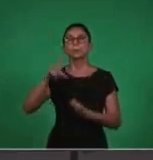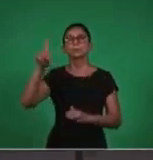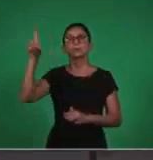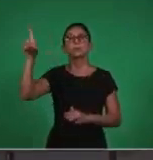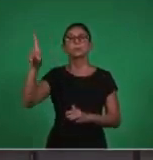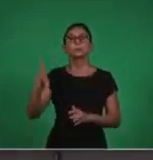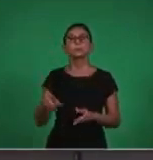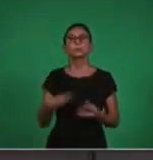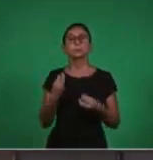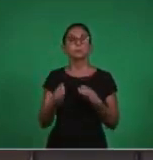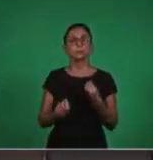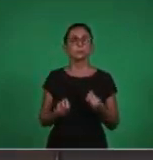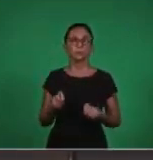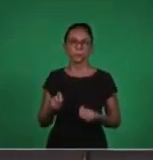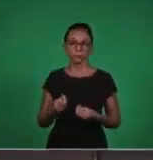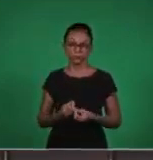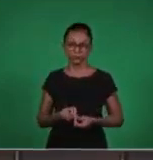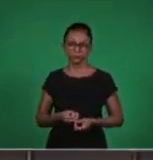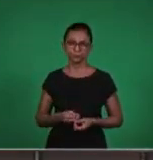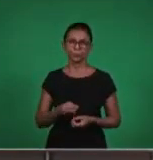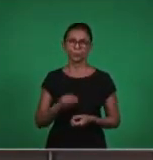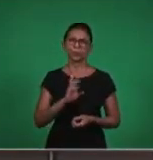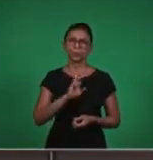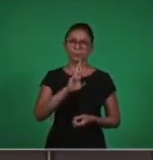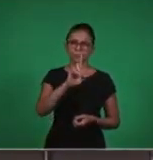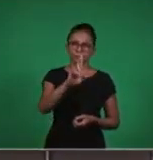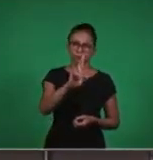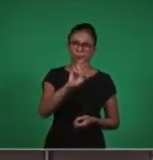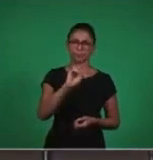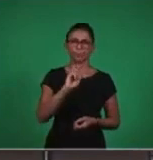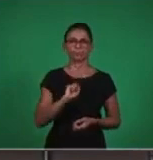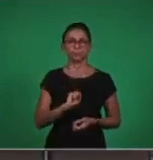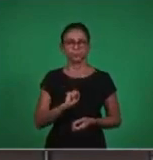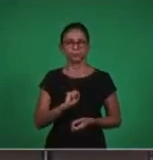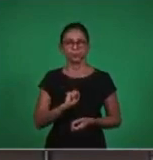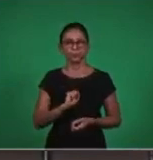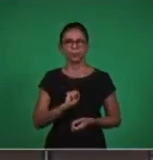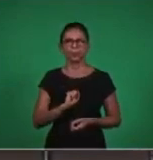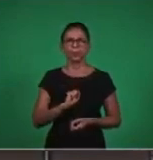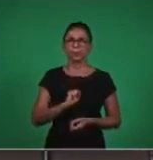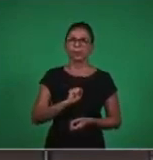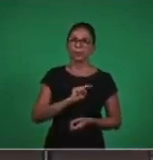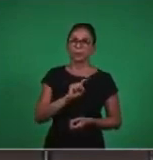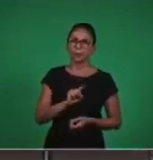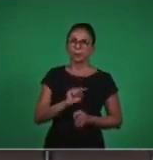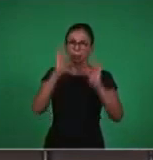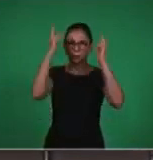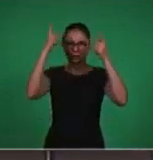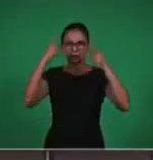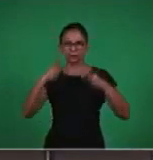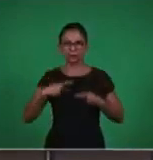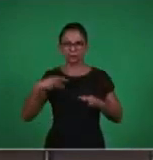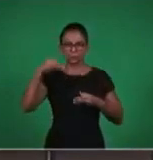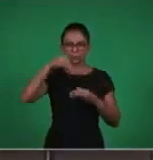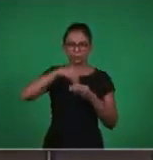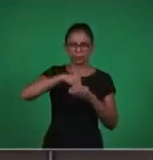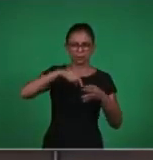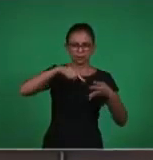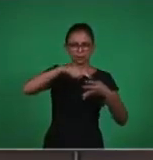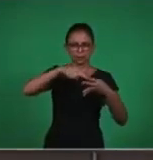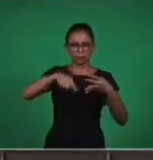entender que o projeto do homem está dentro de quatro medidas. Vamos fazer a pergunta